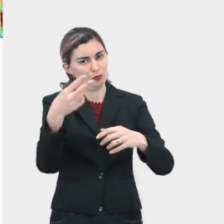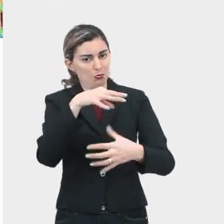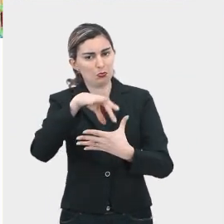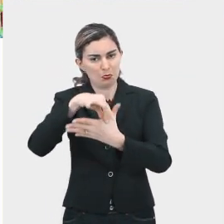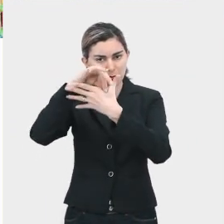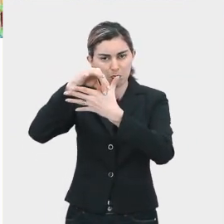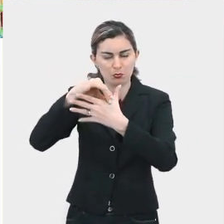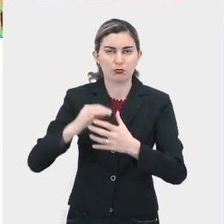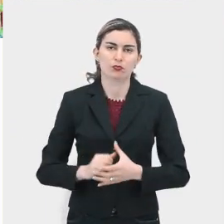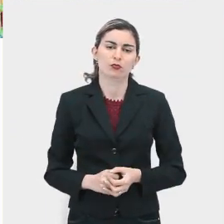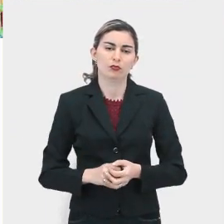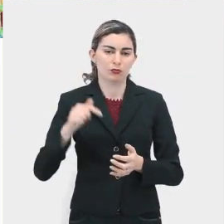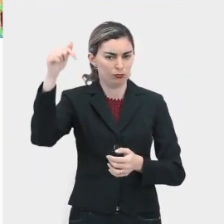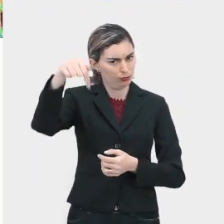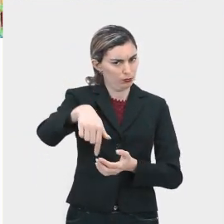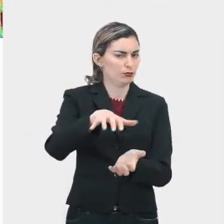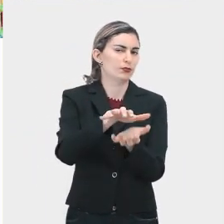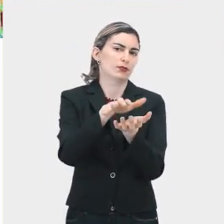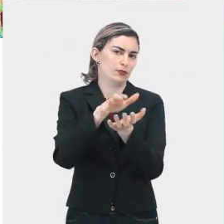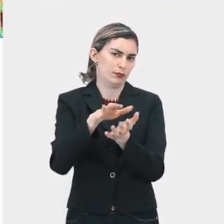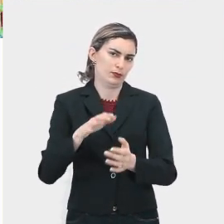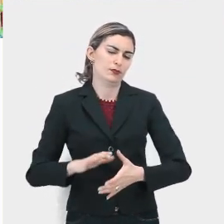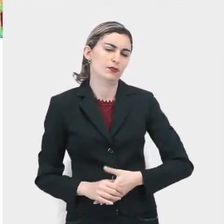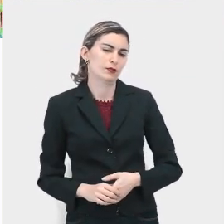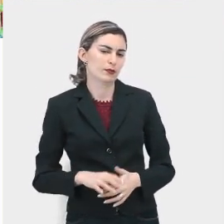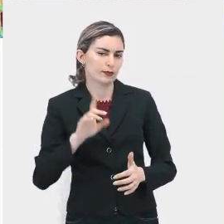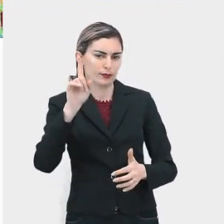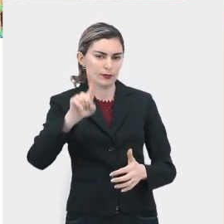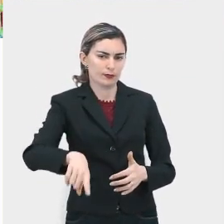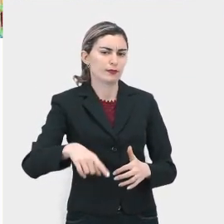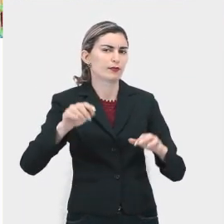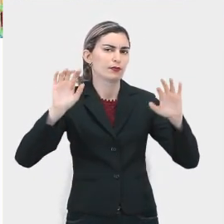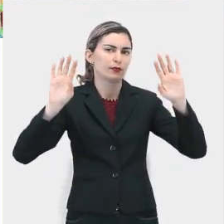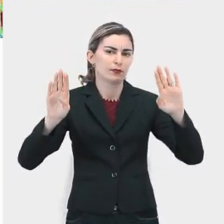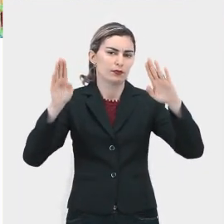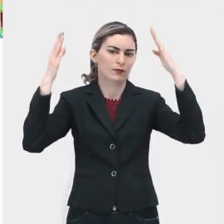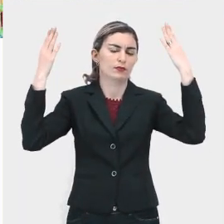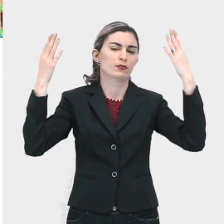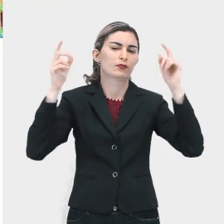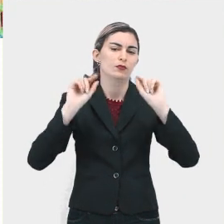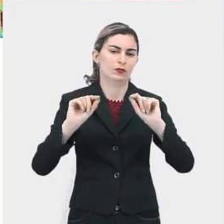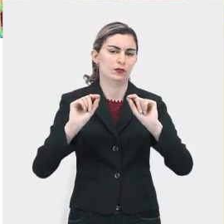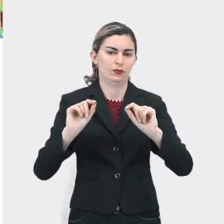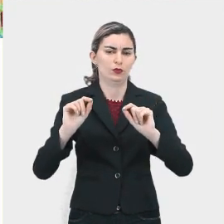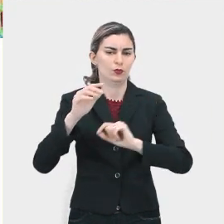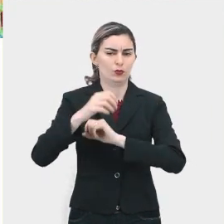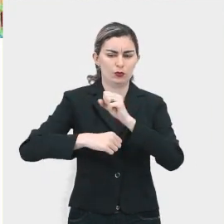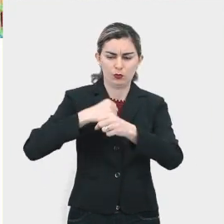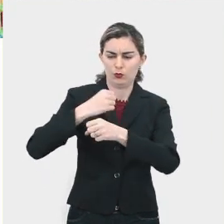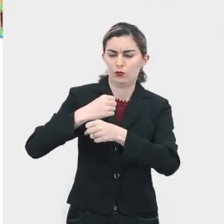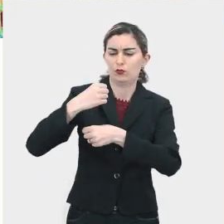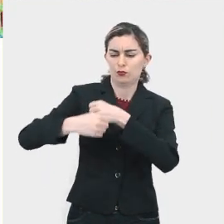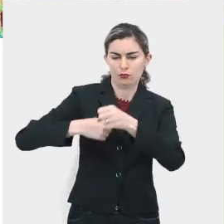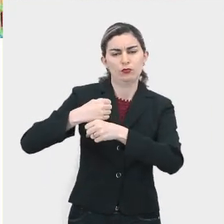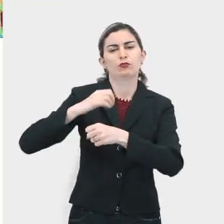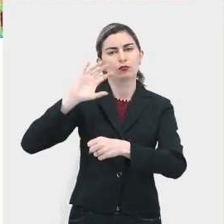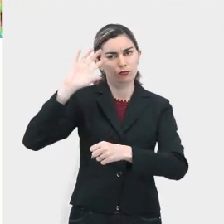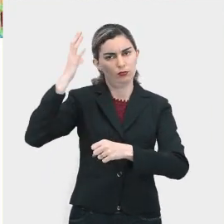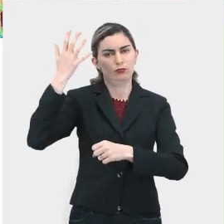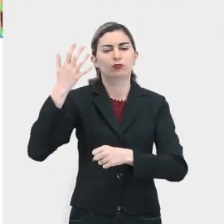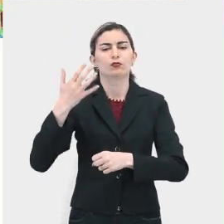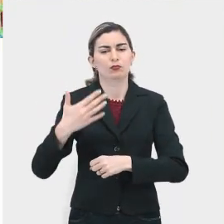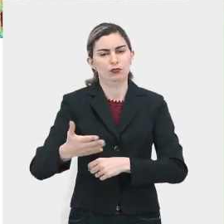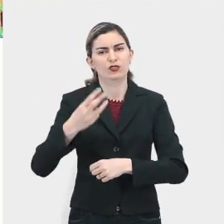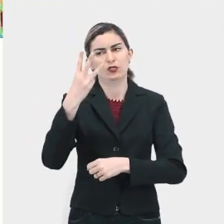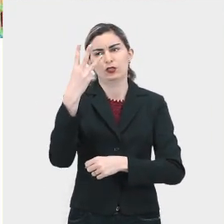aqui em Pernambuco, tá? E é um evento que todo ano acontece. É um evento que já tem